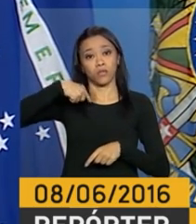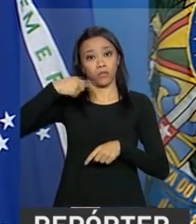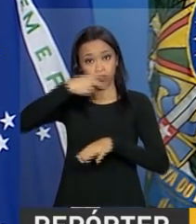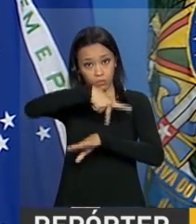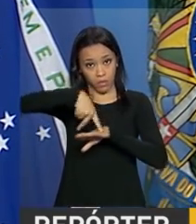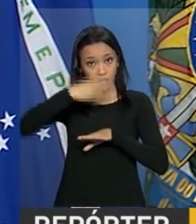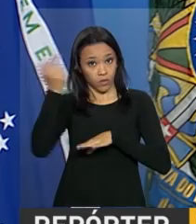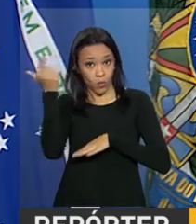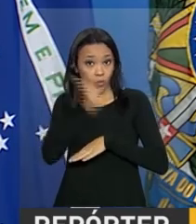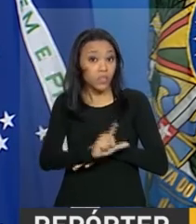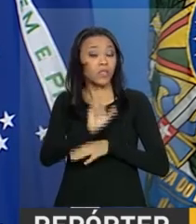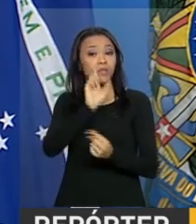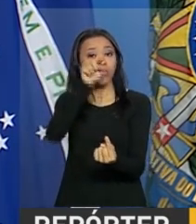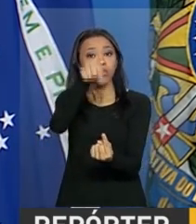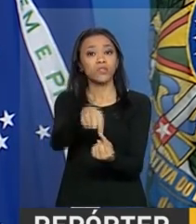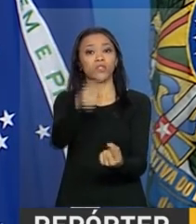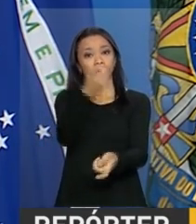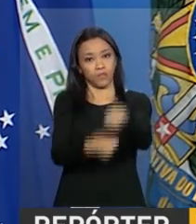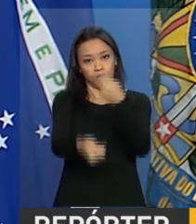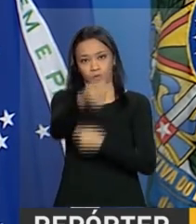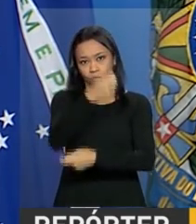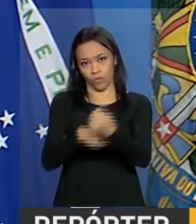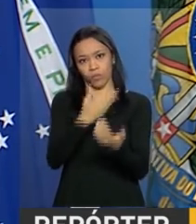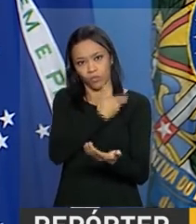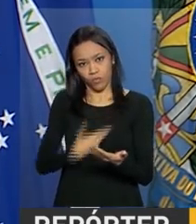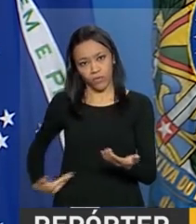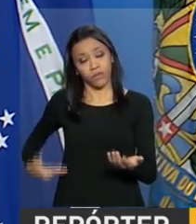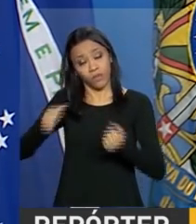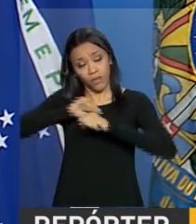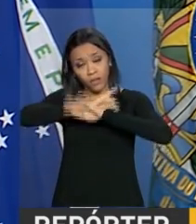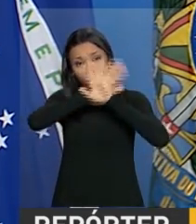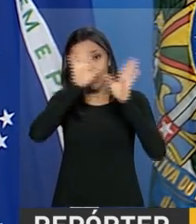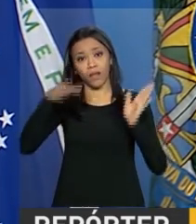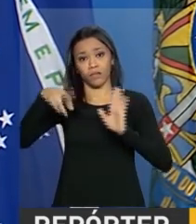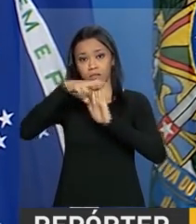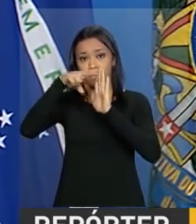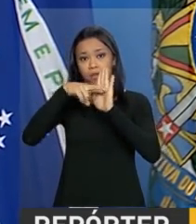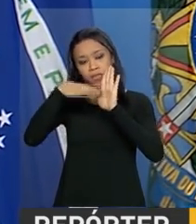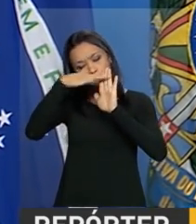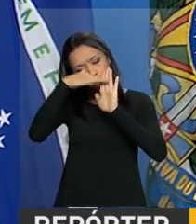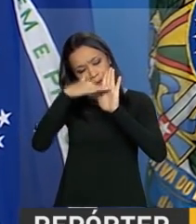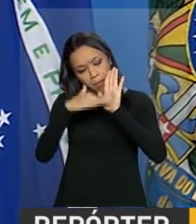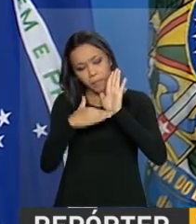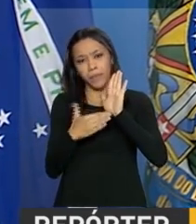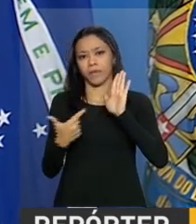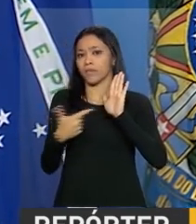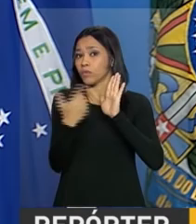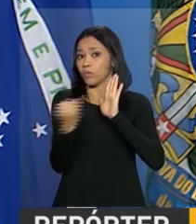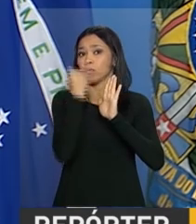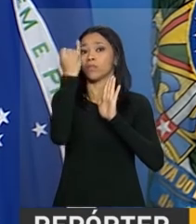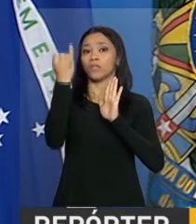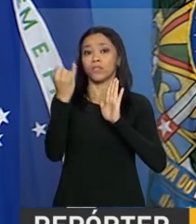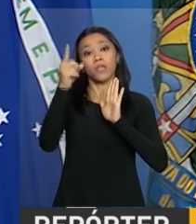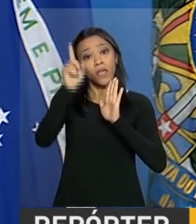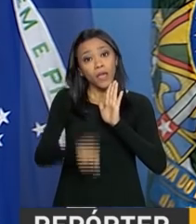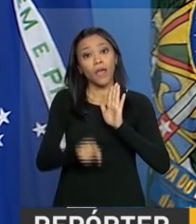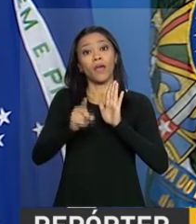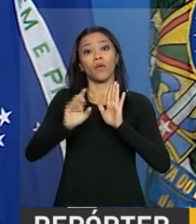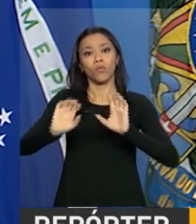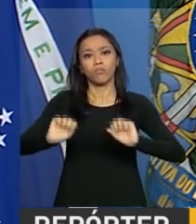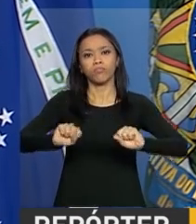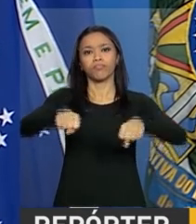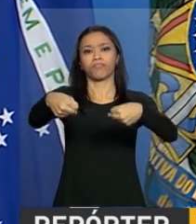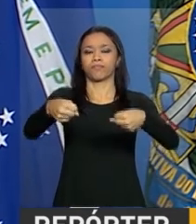objetivos econômicos deste governo que são claríssimos e até triviais que é o crescimento do